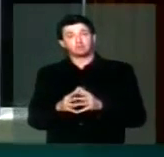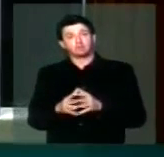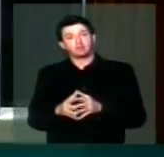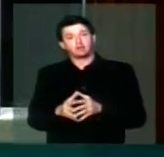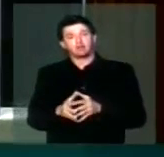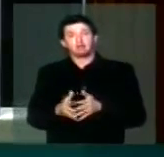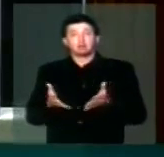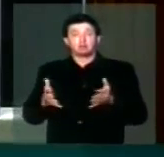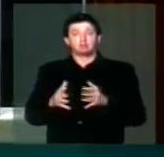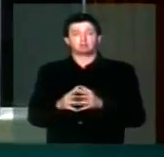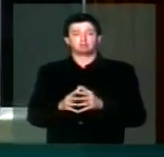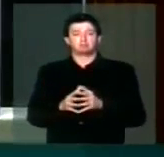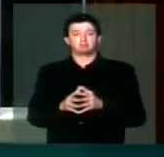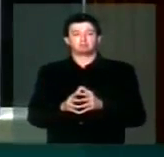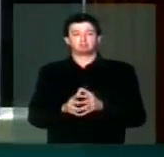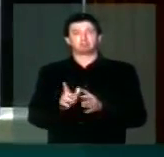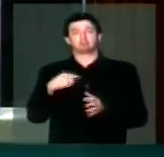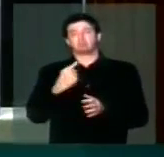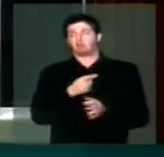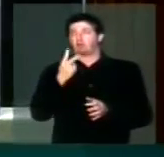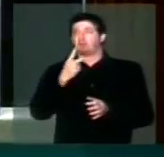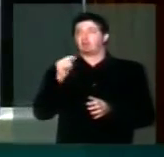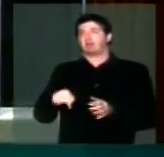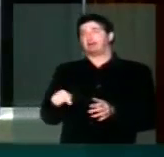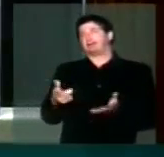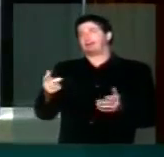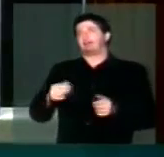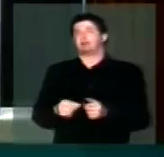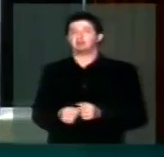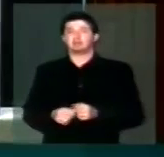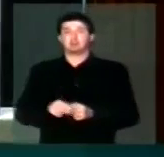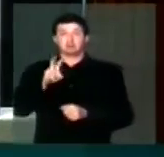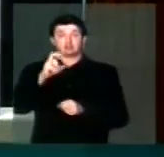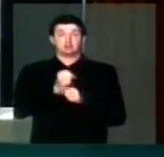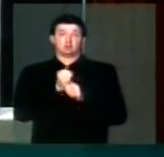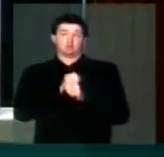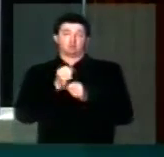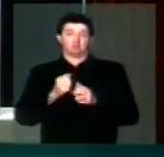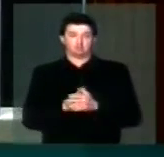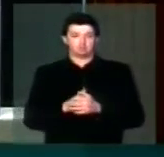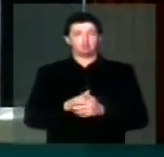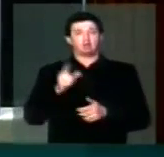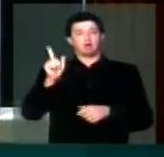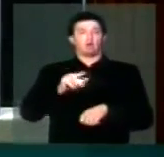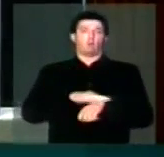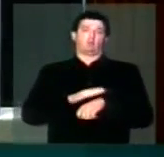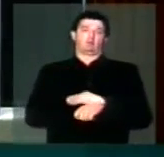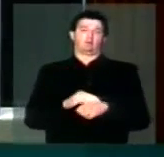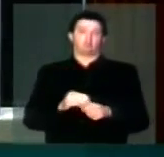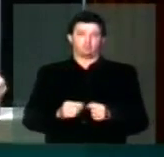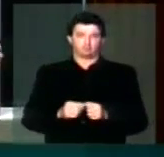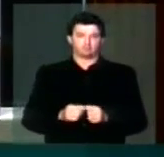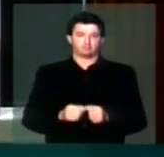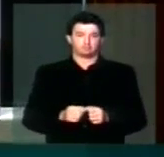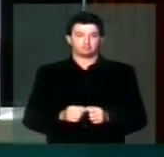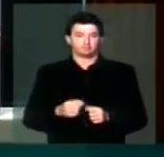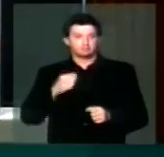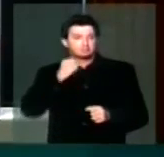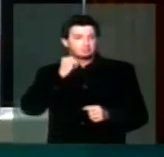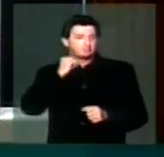estamos colocando de que pelo menos 5 anos é o tempo para que